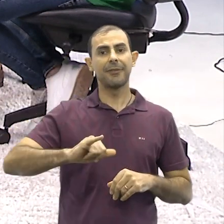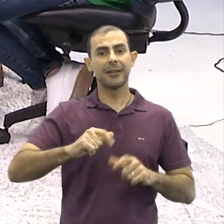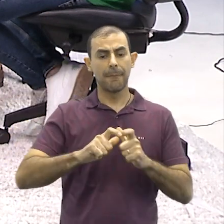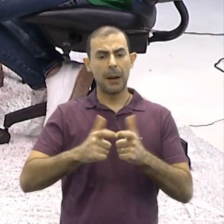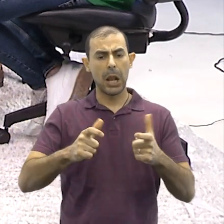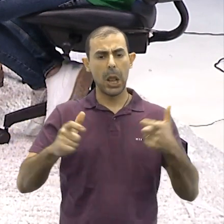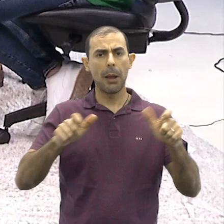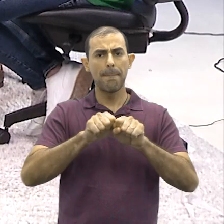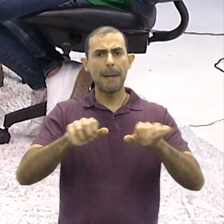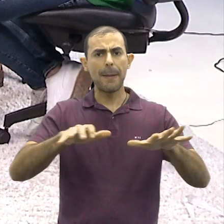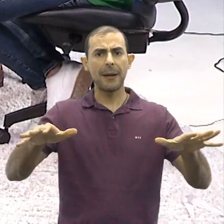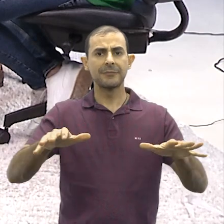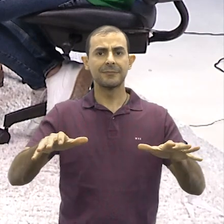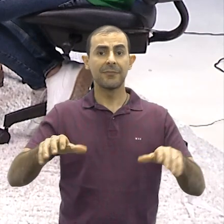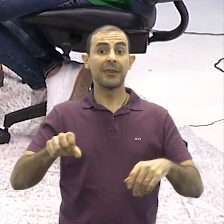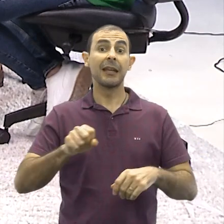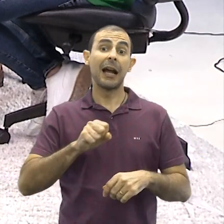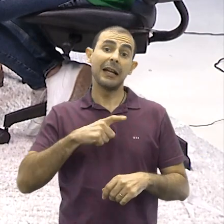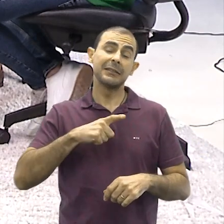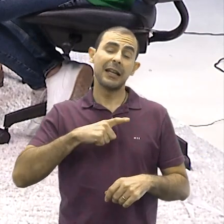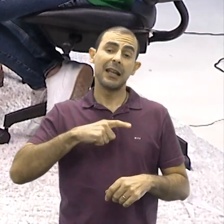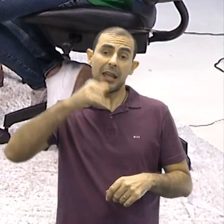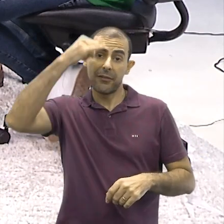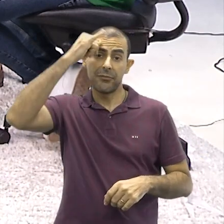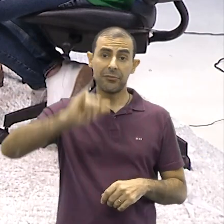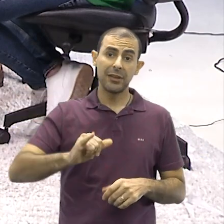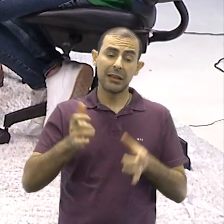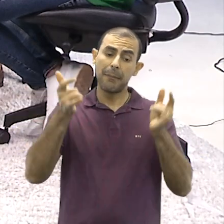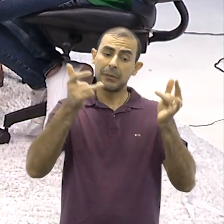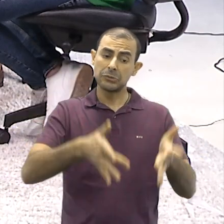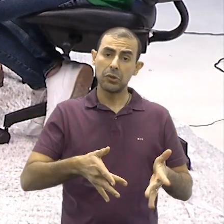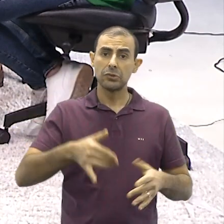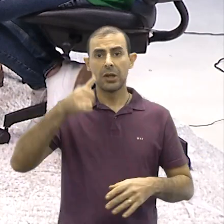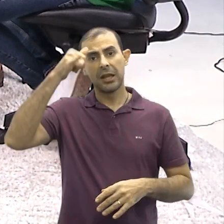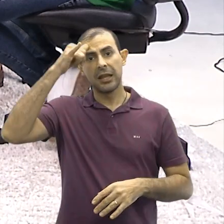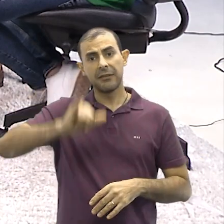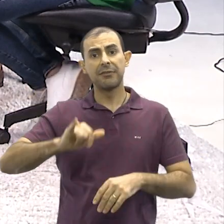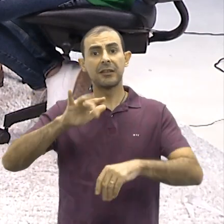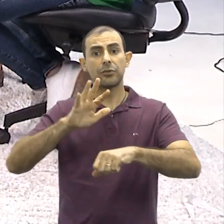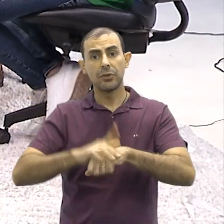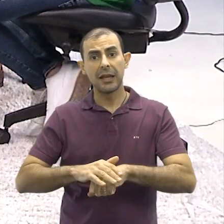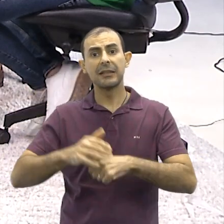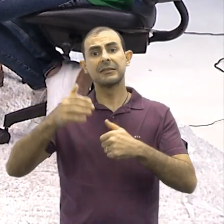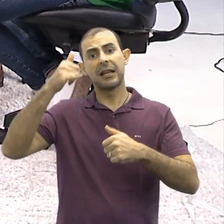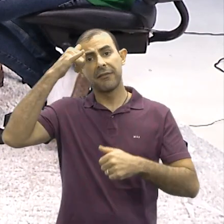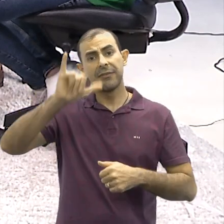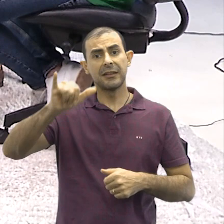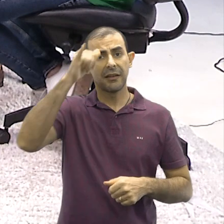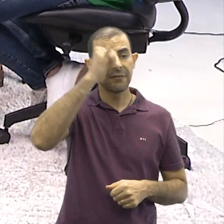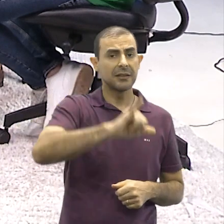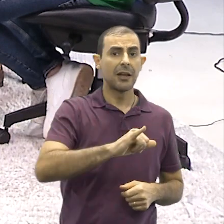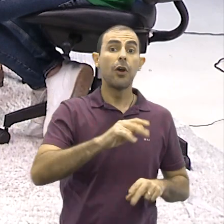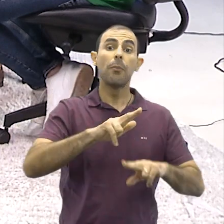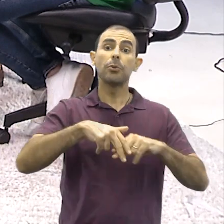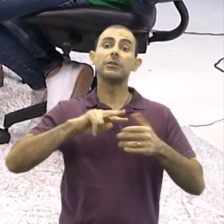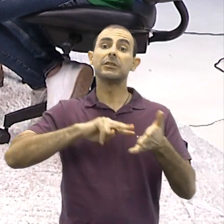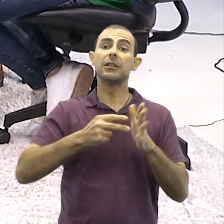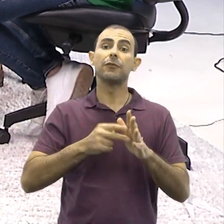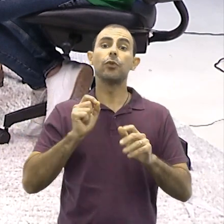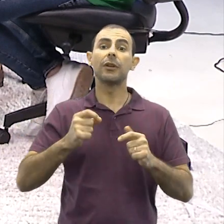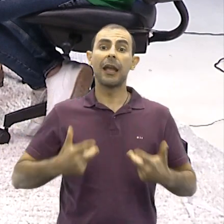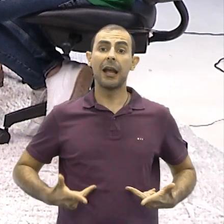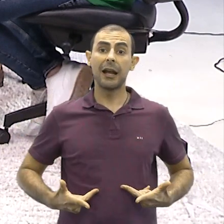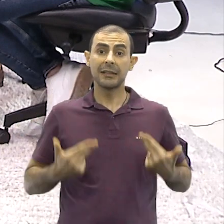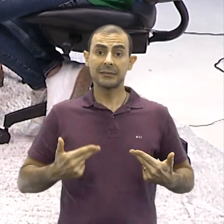população. Quanto menos cães, menos animais abandonados, menos zoonose, menor problema de saúde pública. Então, castração é